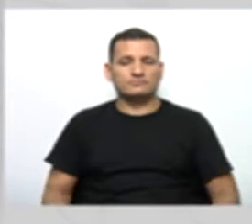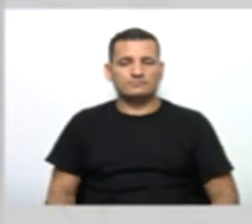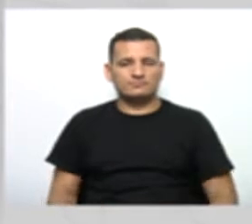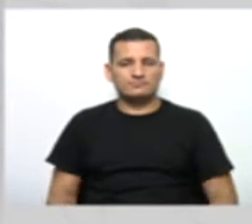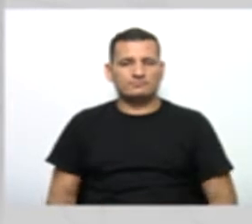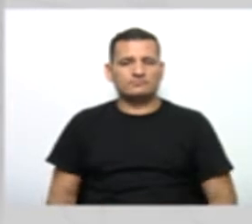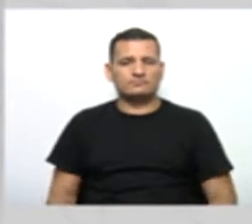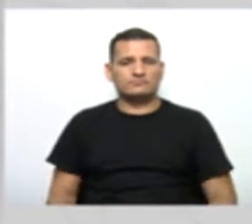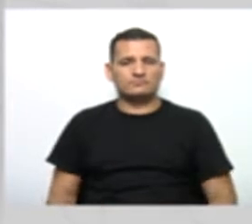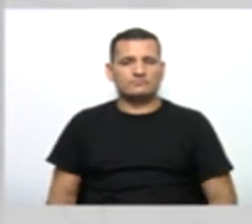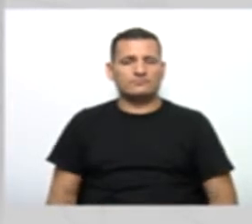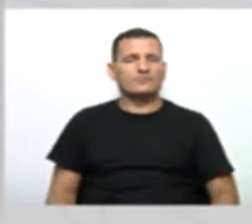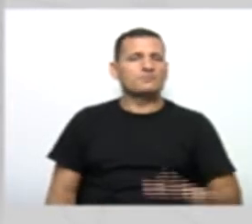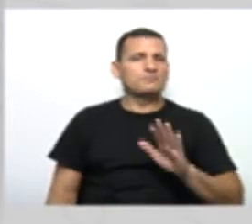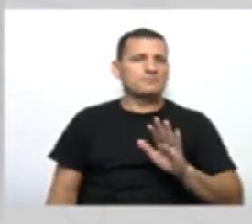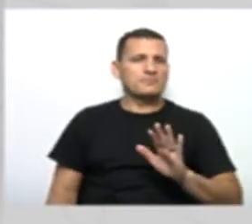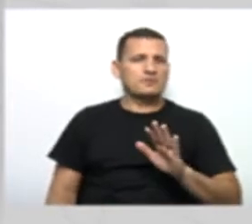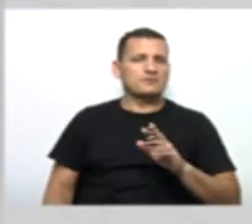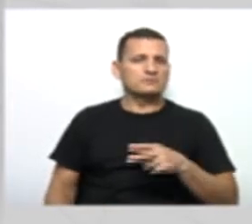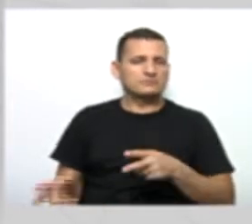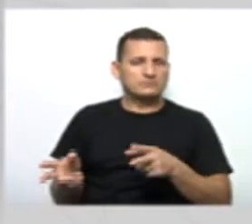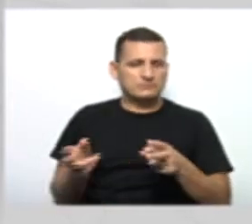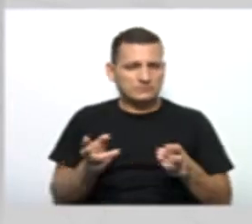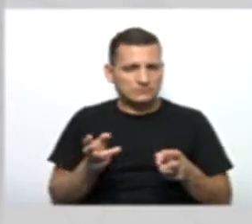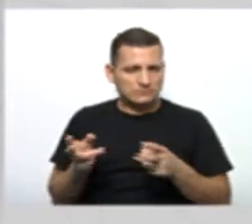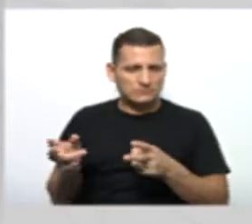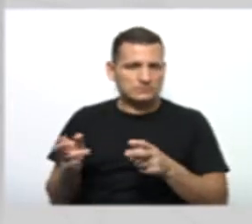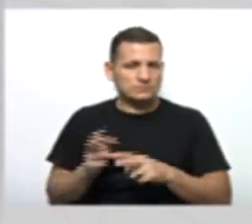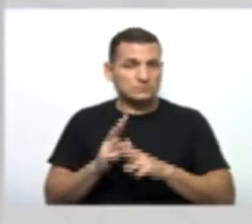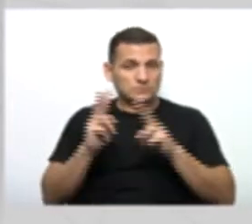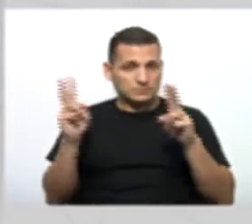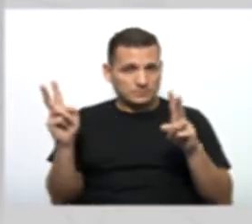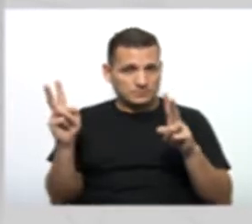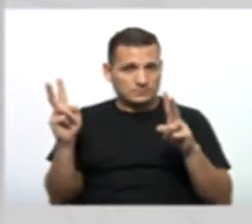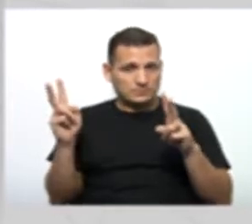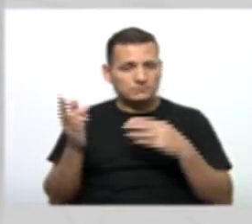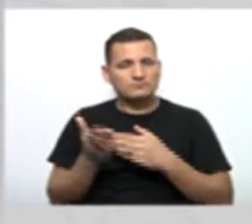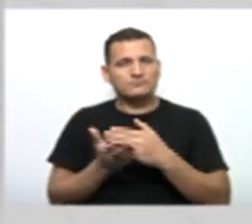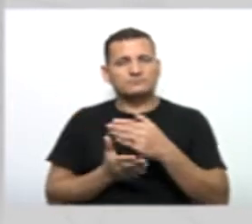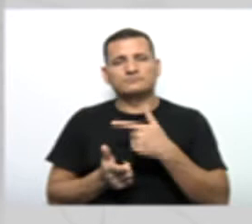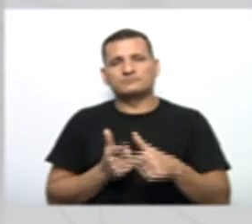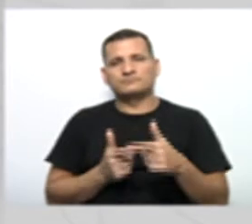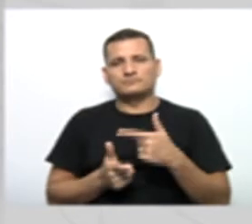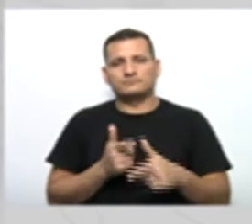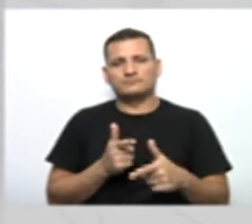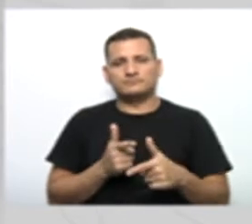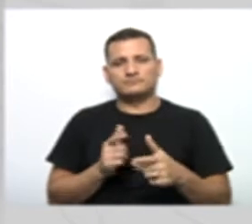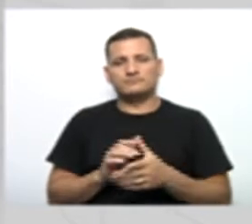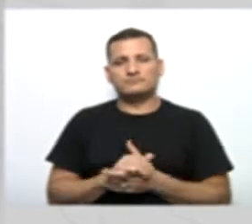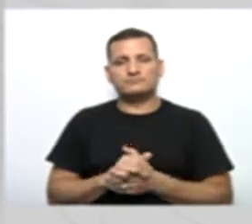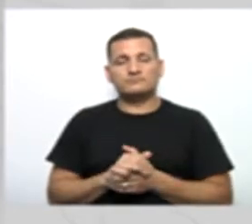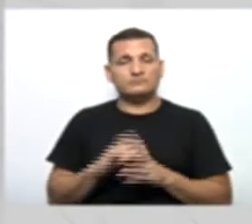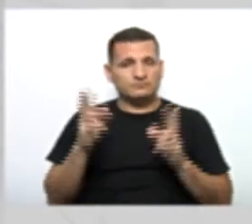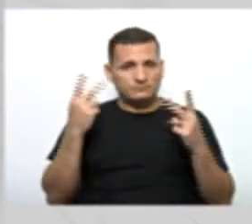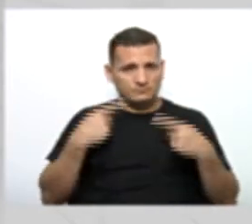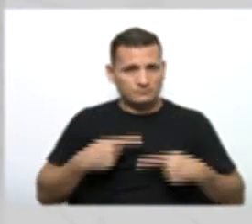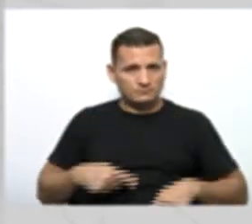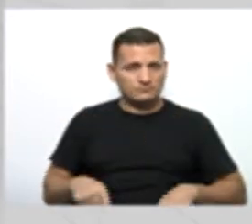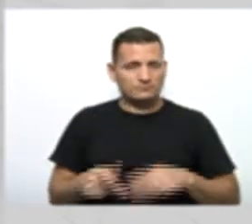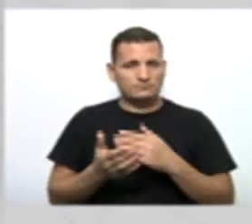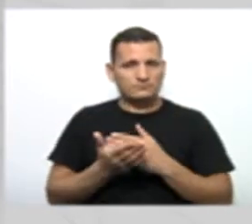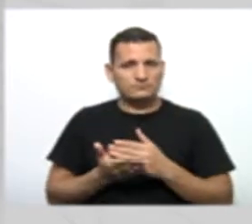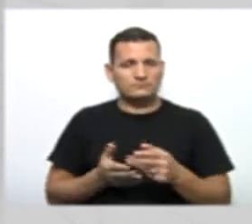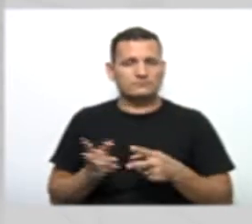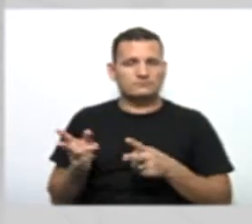Só que essa exploração de uma forma intensa, ela também começou a causar problemas. O homem começou a perceber